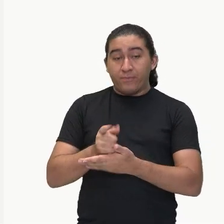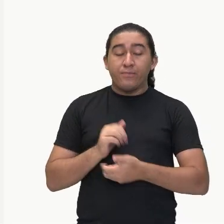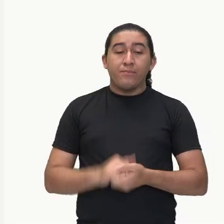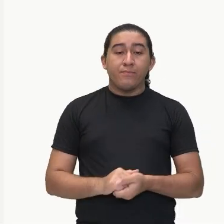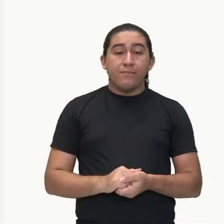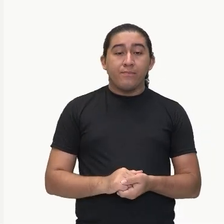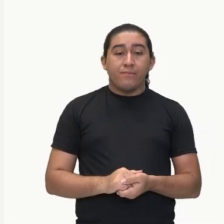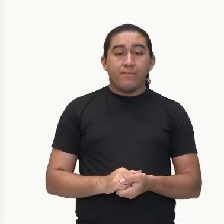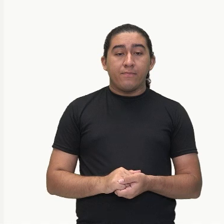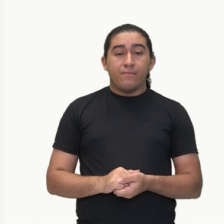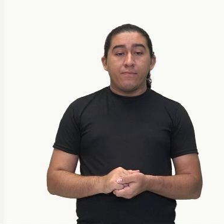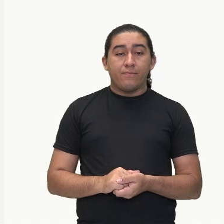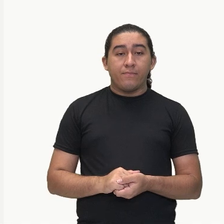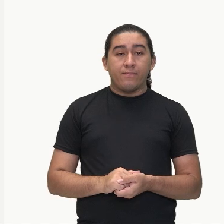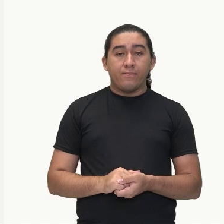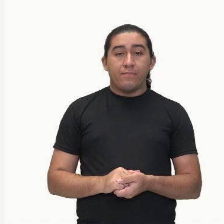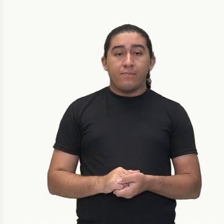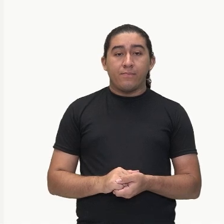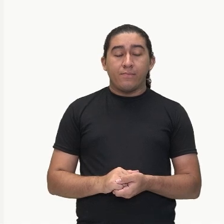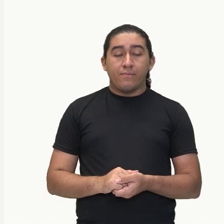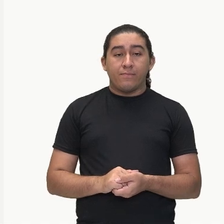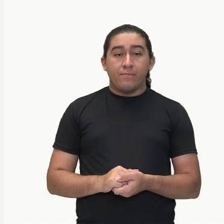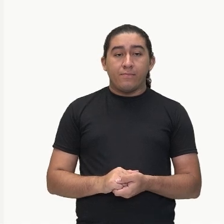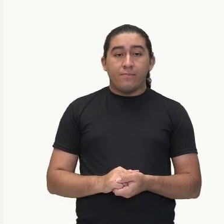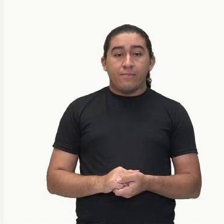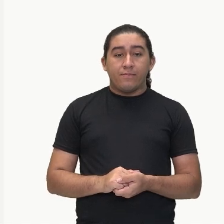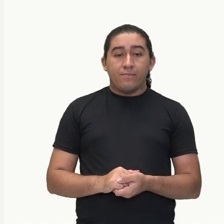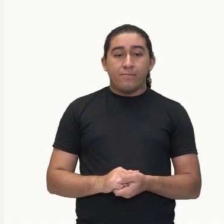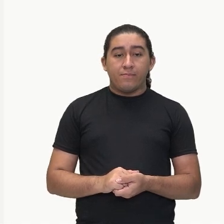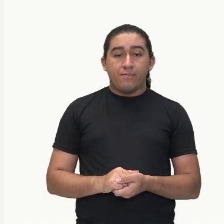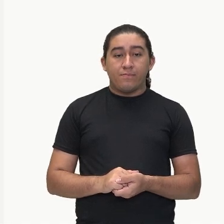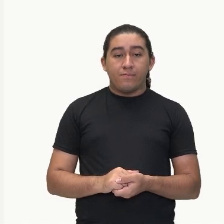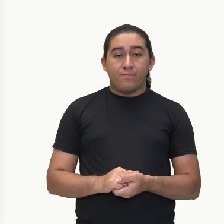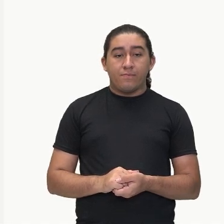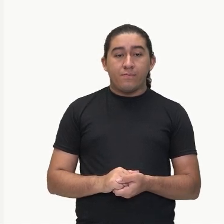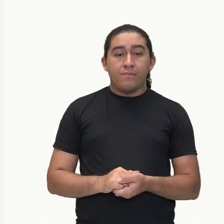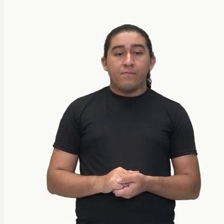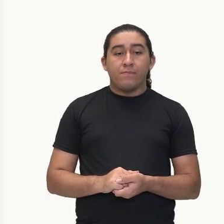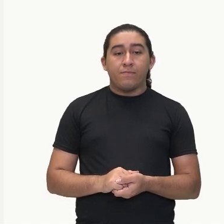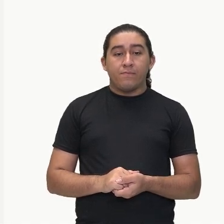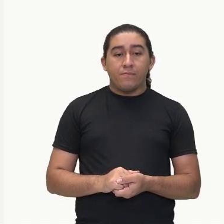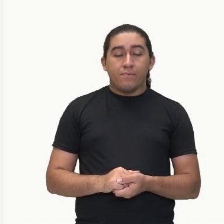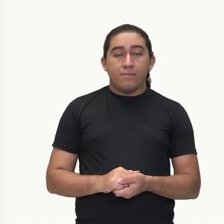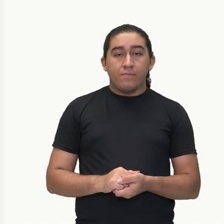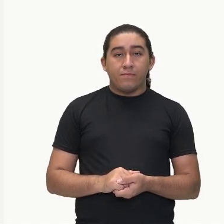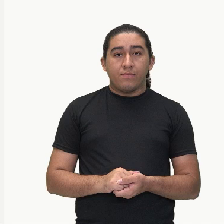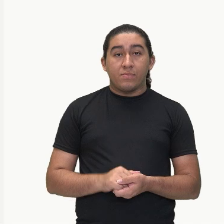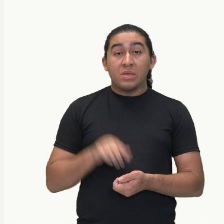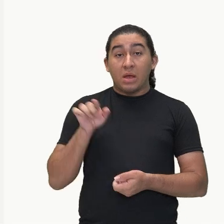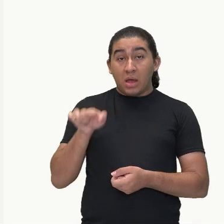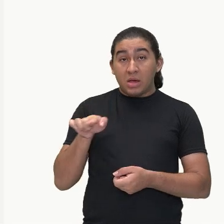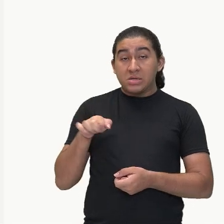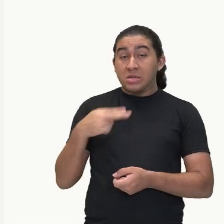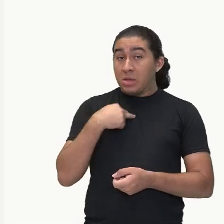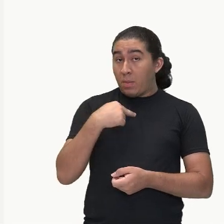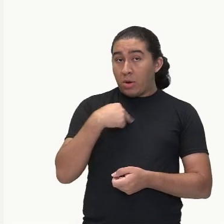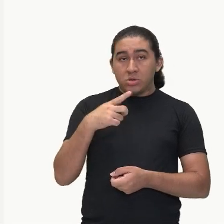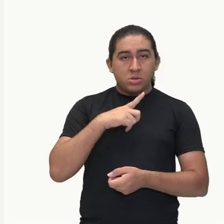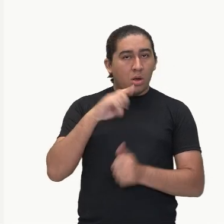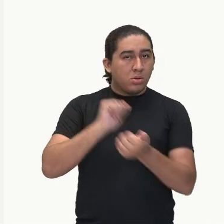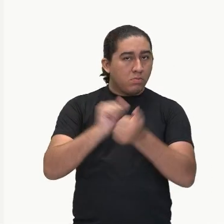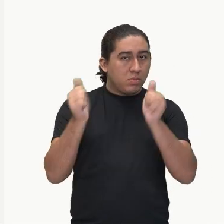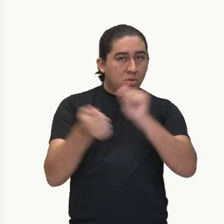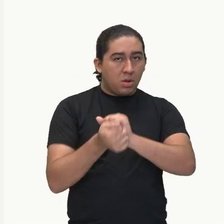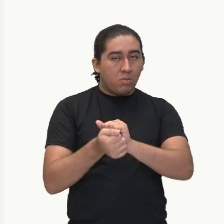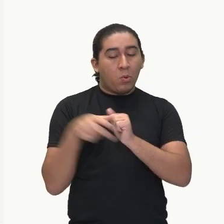vá dormir, certo? Então, os verbos no infinitivo impessoal não devem ser flexionados, então ele